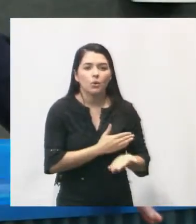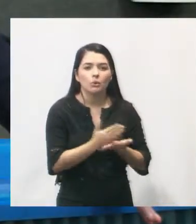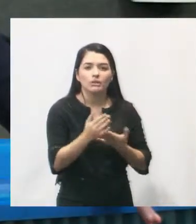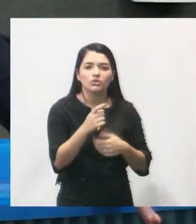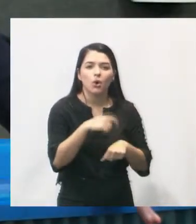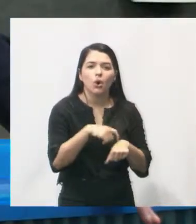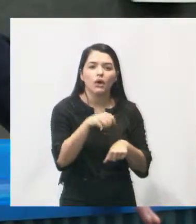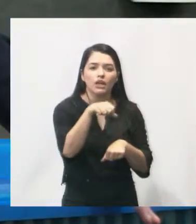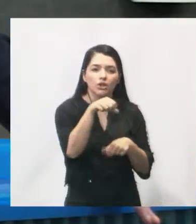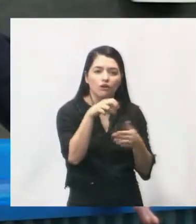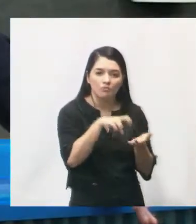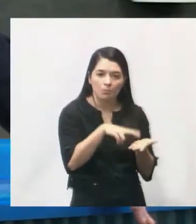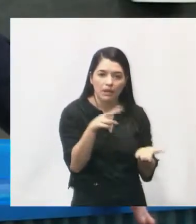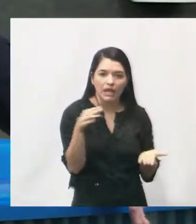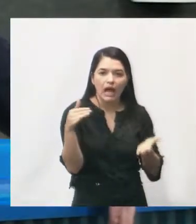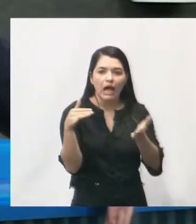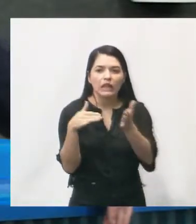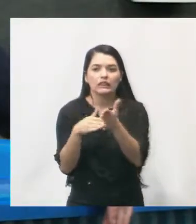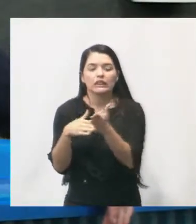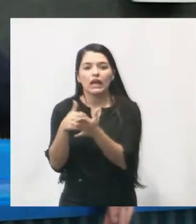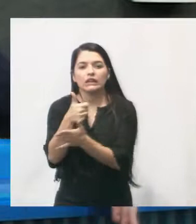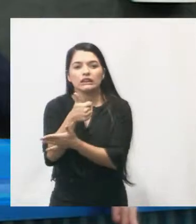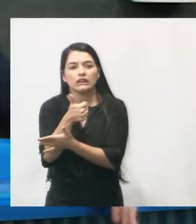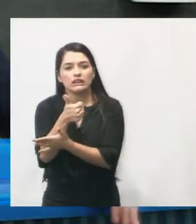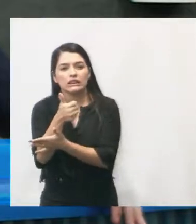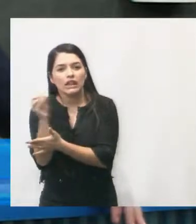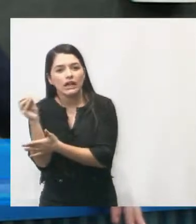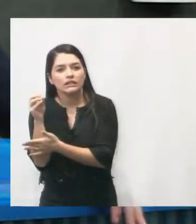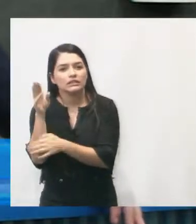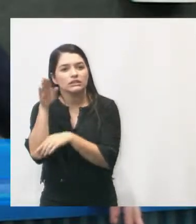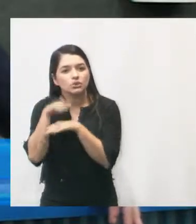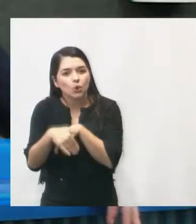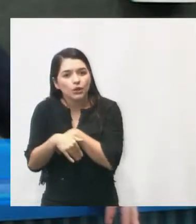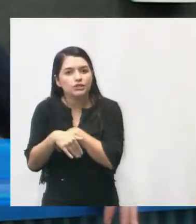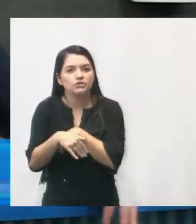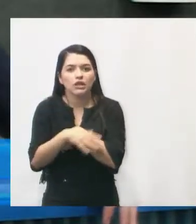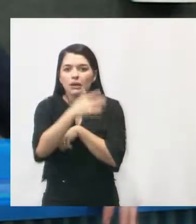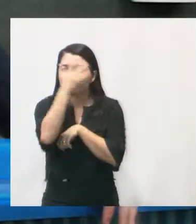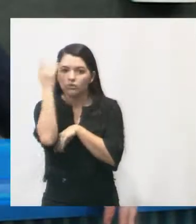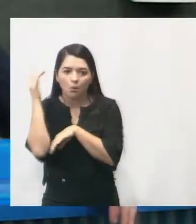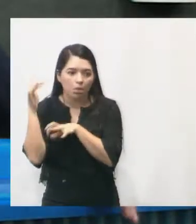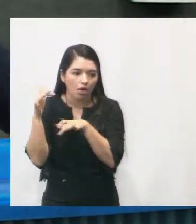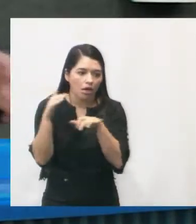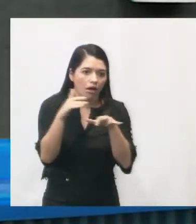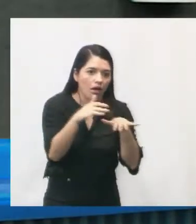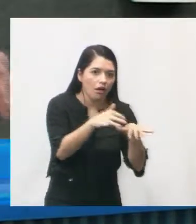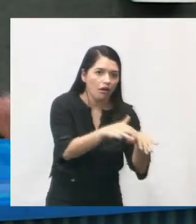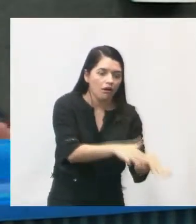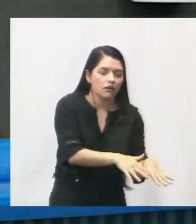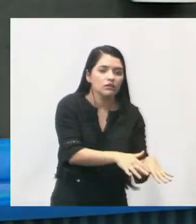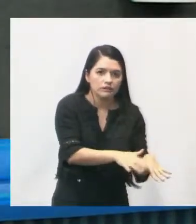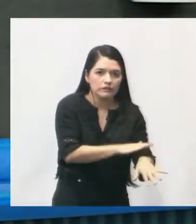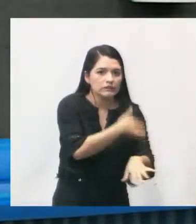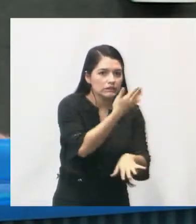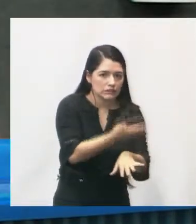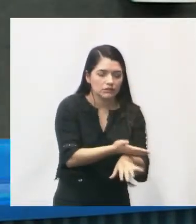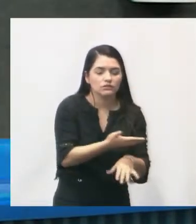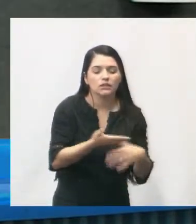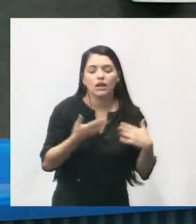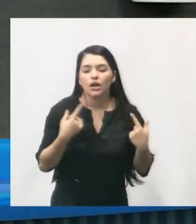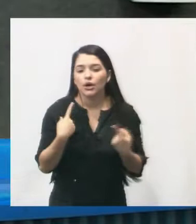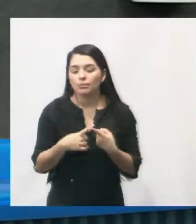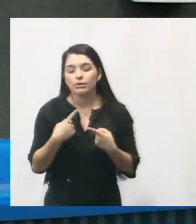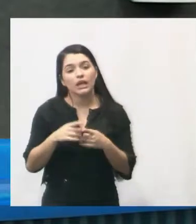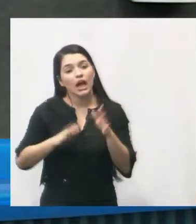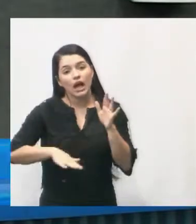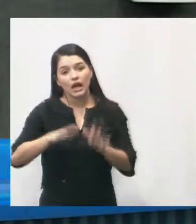10. De 9 às 22, 23 horas, não parava de chegar a gente. Porque muitas vezes, vereador Neuzinha, o comerciante compra